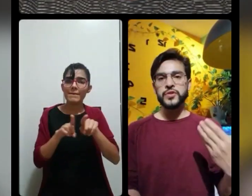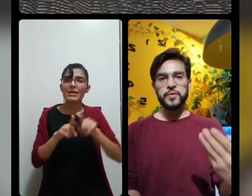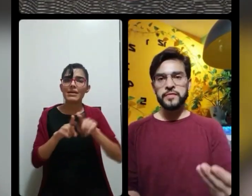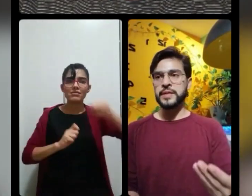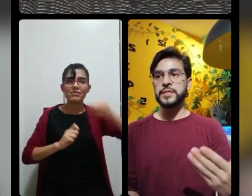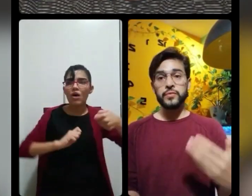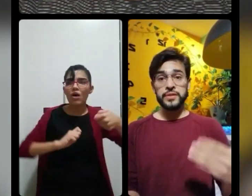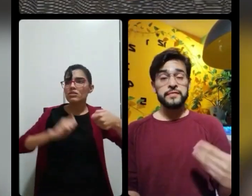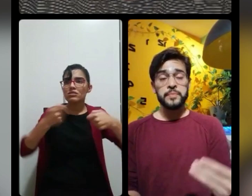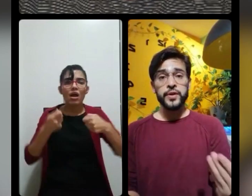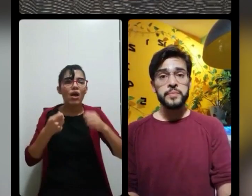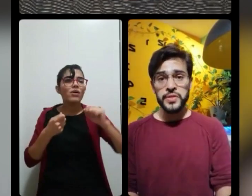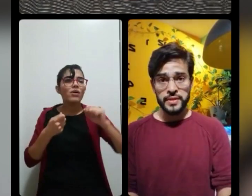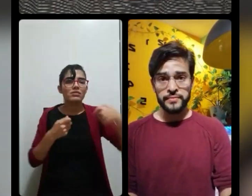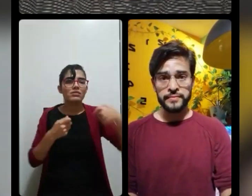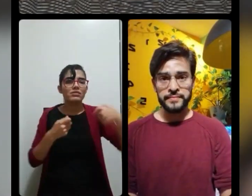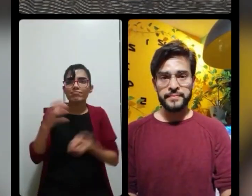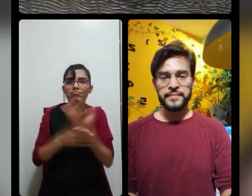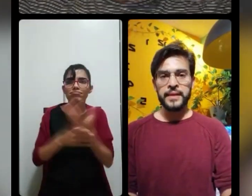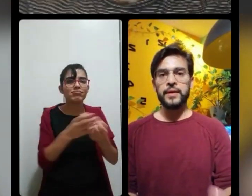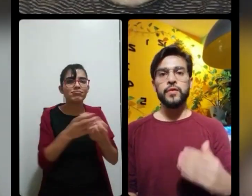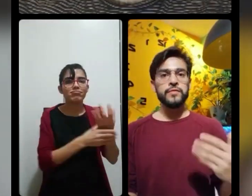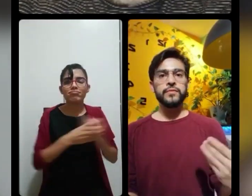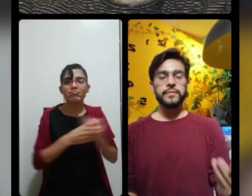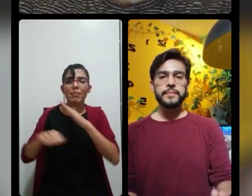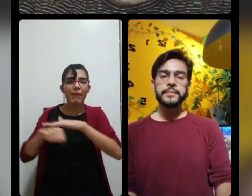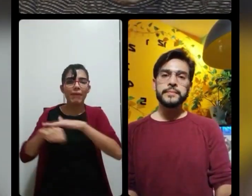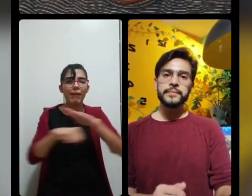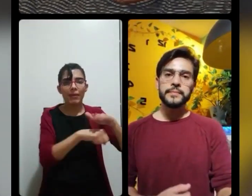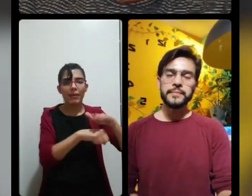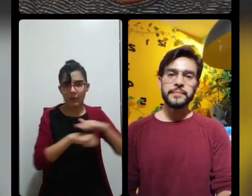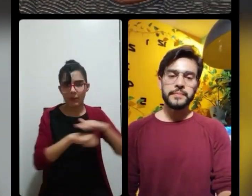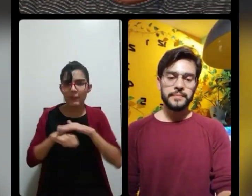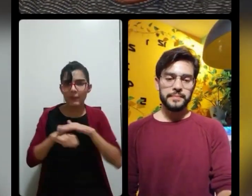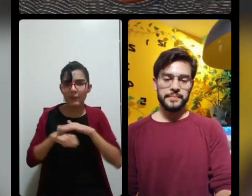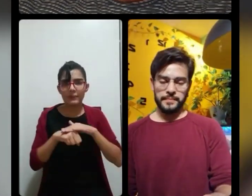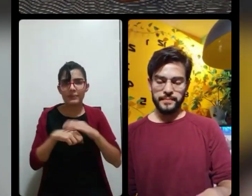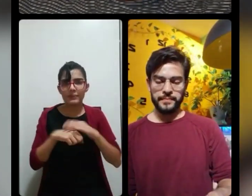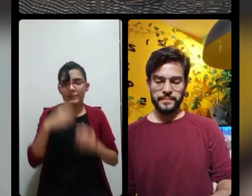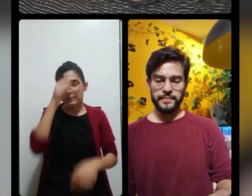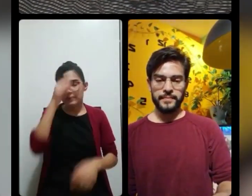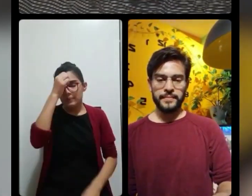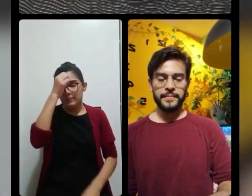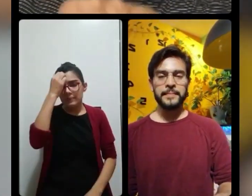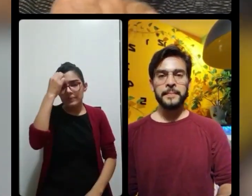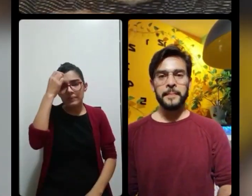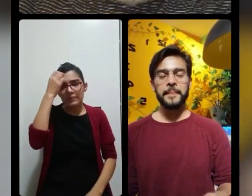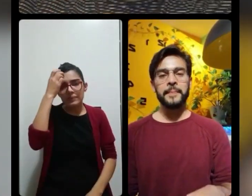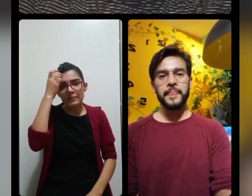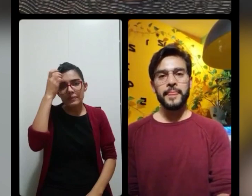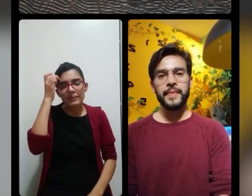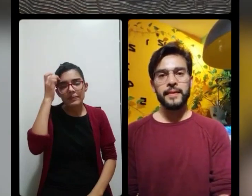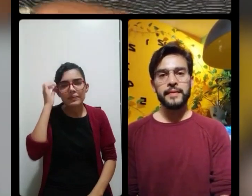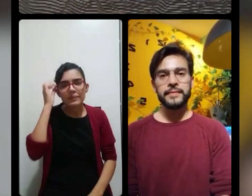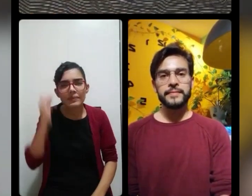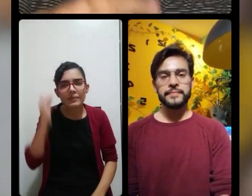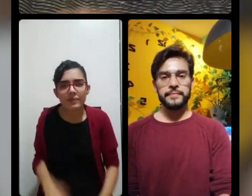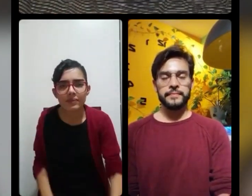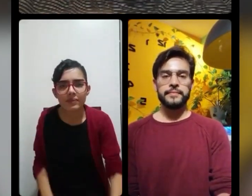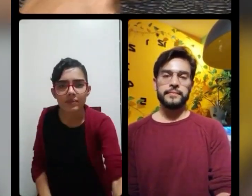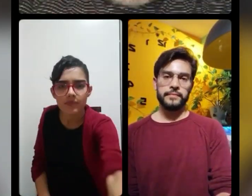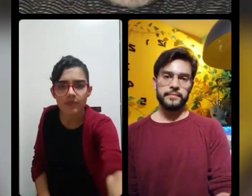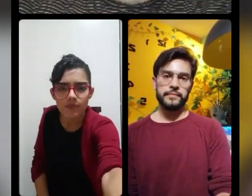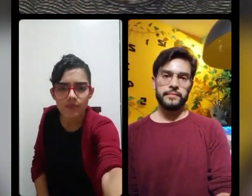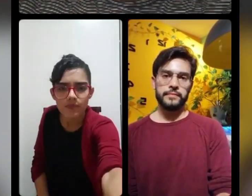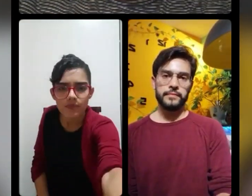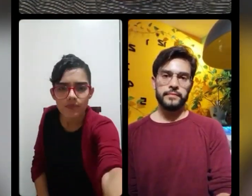por vários movimentos, inclusive de proibição, Agora né? eu faço uma pergunta a você de frente. Você teria essa